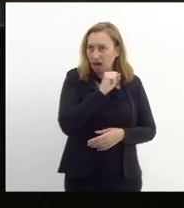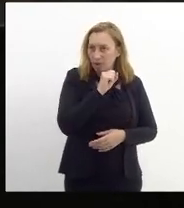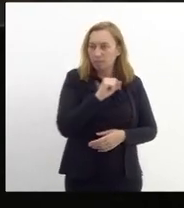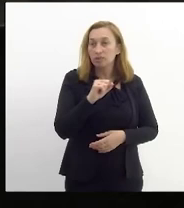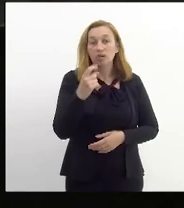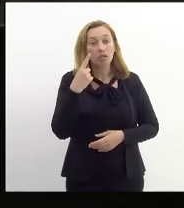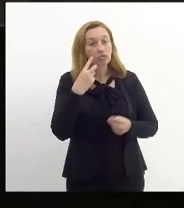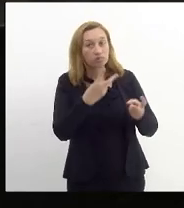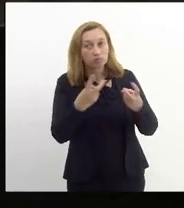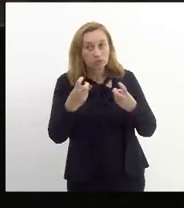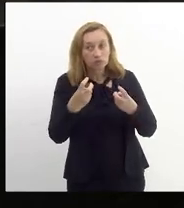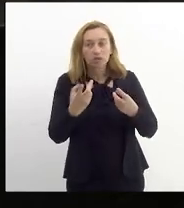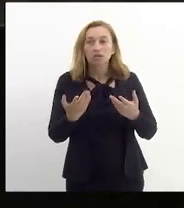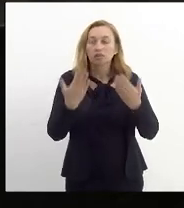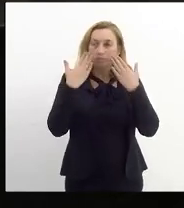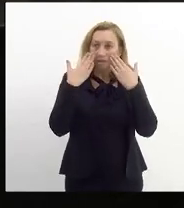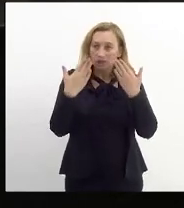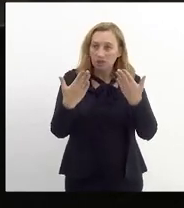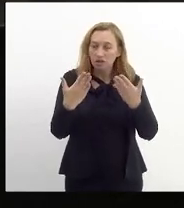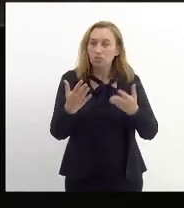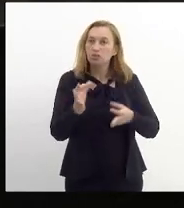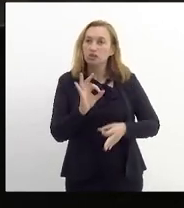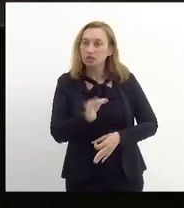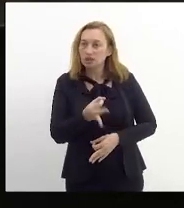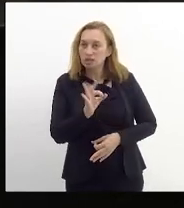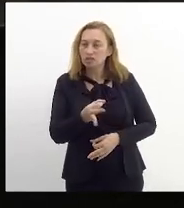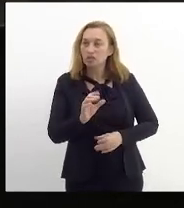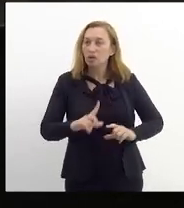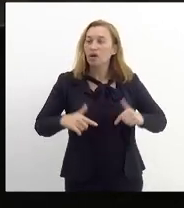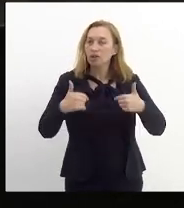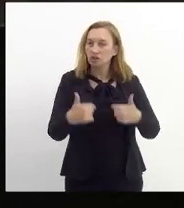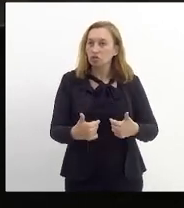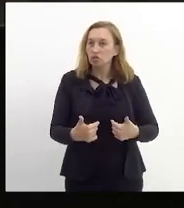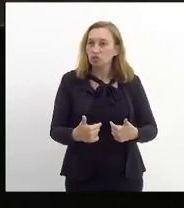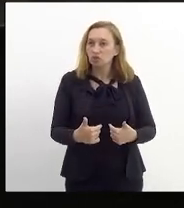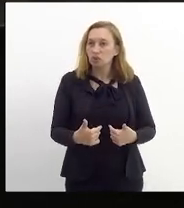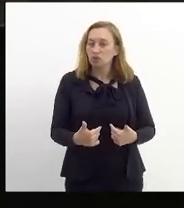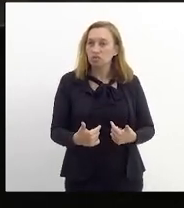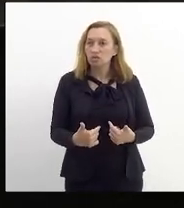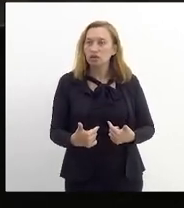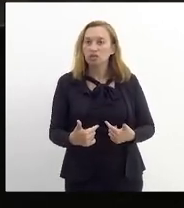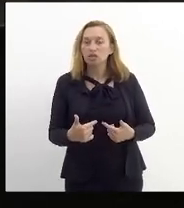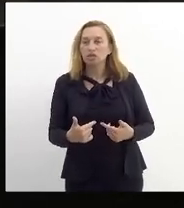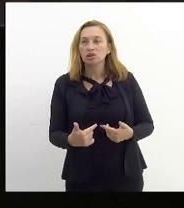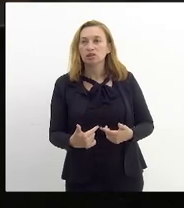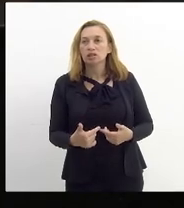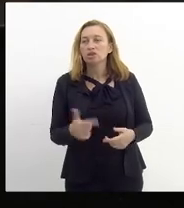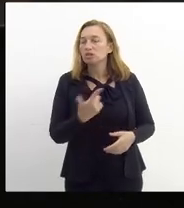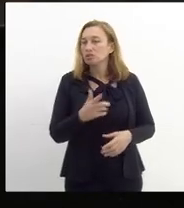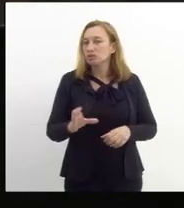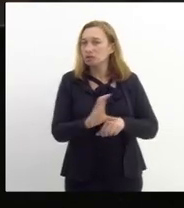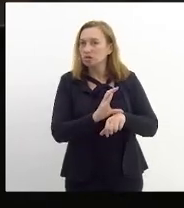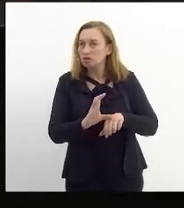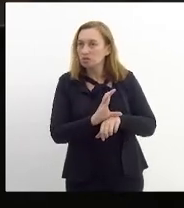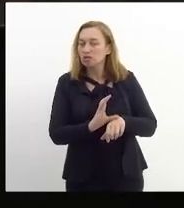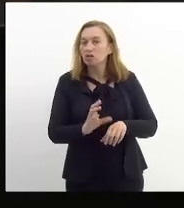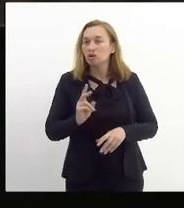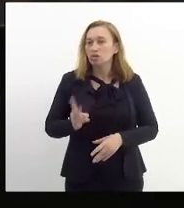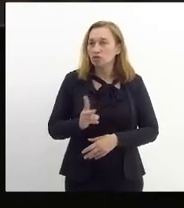constatei apresentação ajuizamento da ação de declaração de inconstitucionalidade